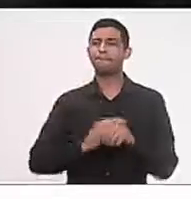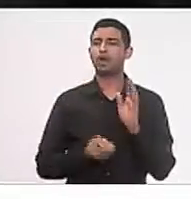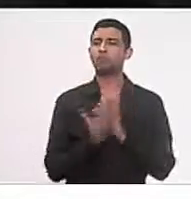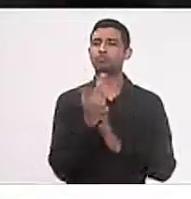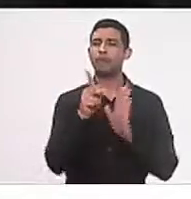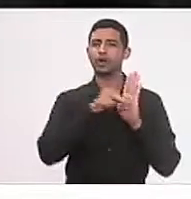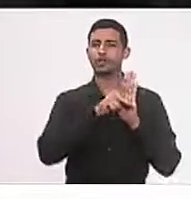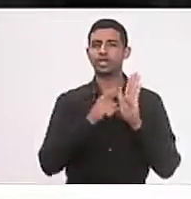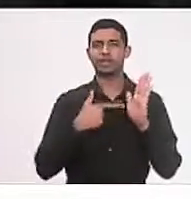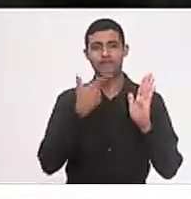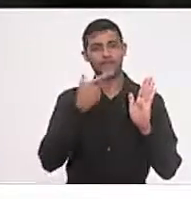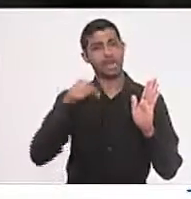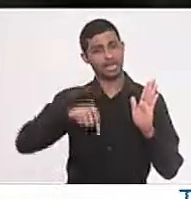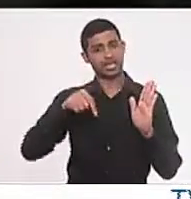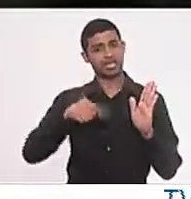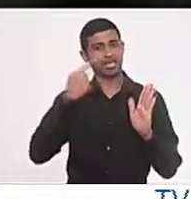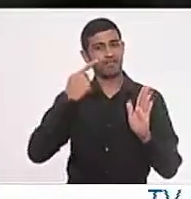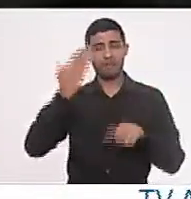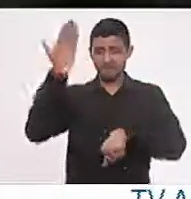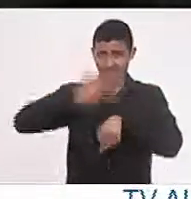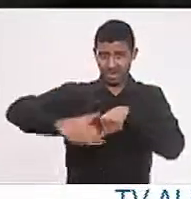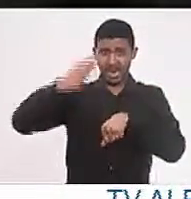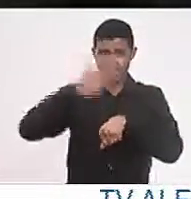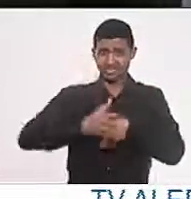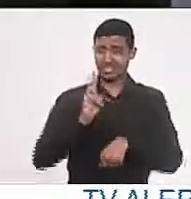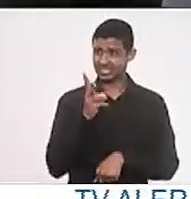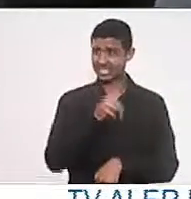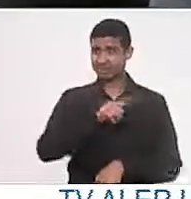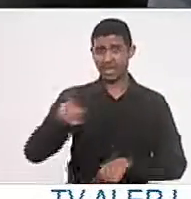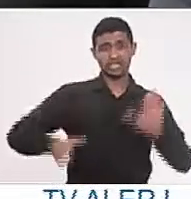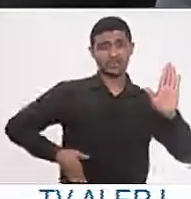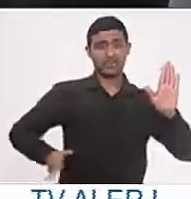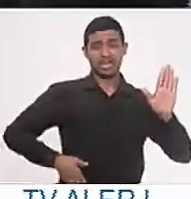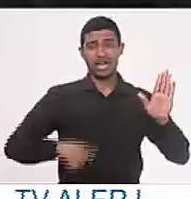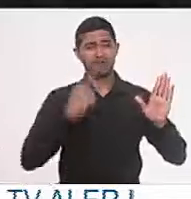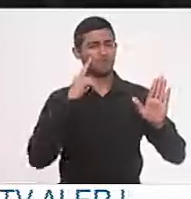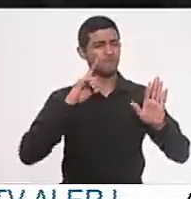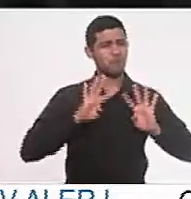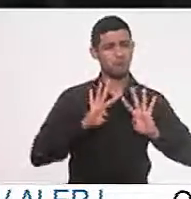dito aqui, era prática corriqueira os vagabundos ficarem